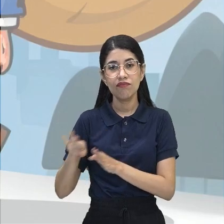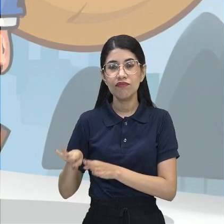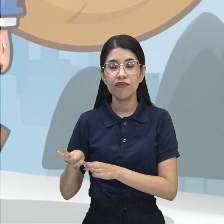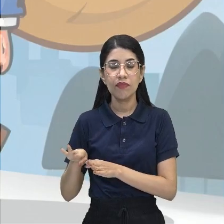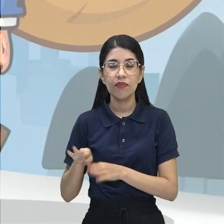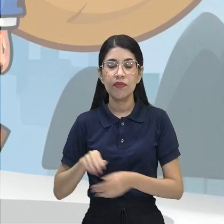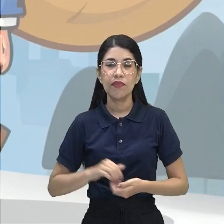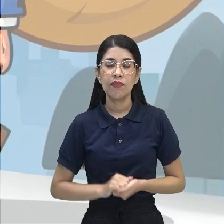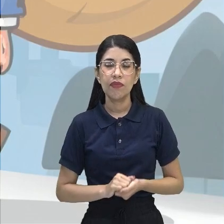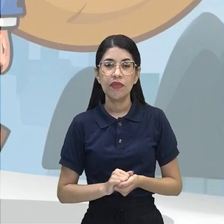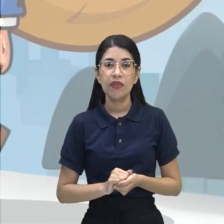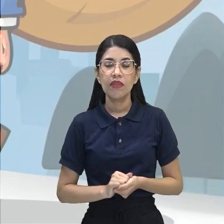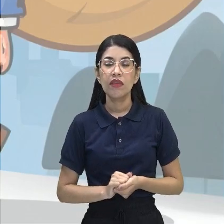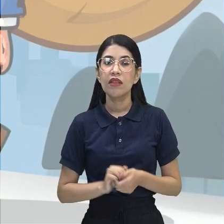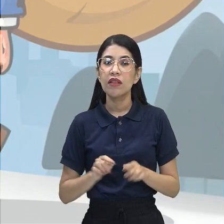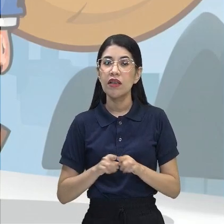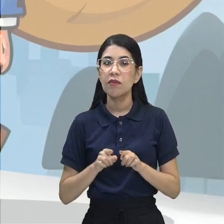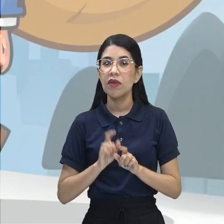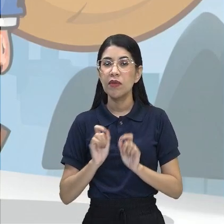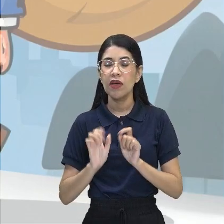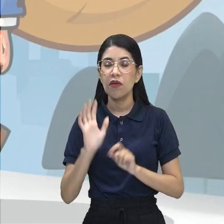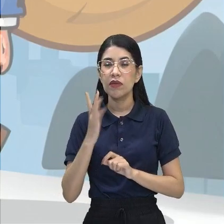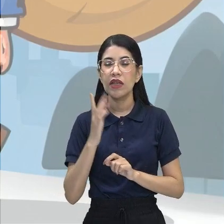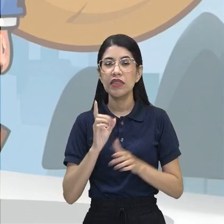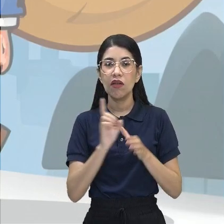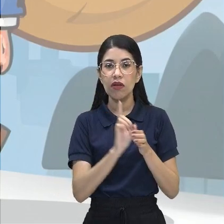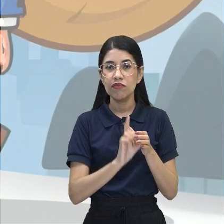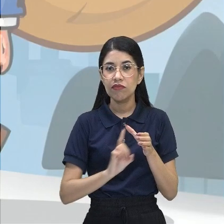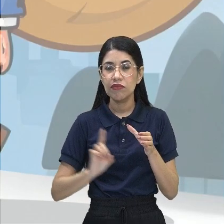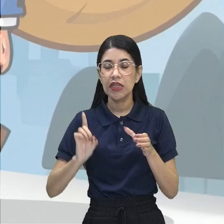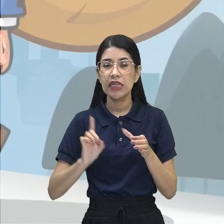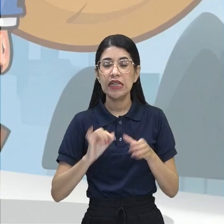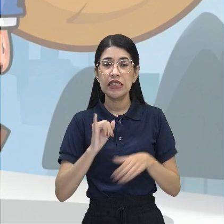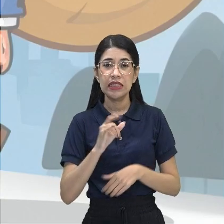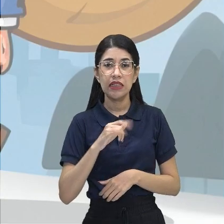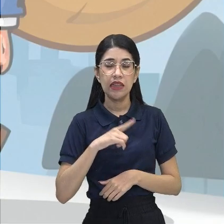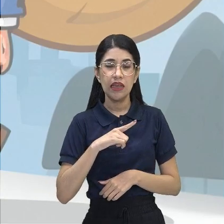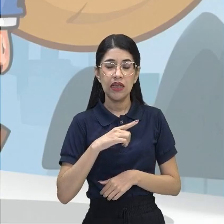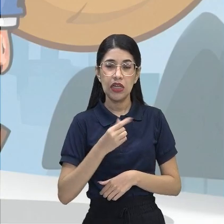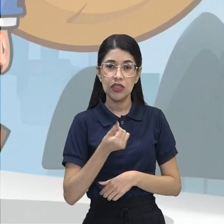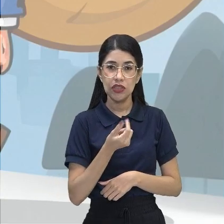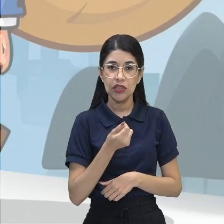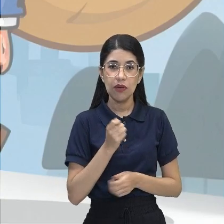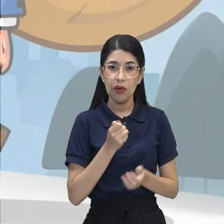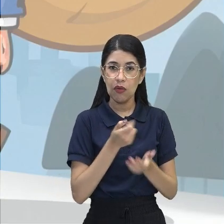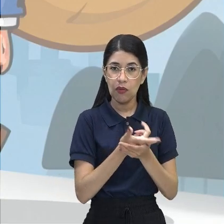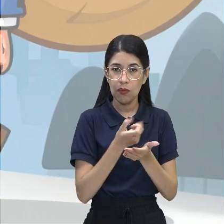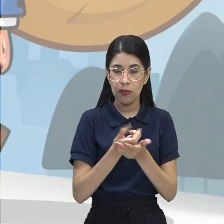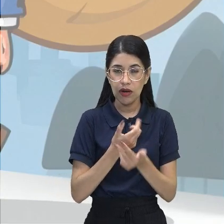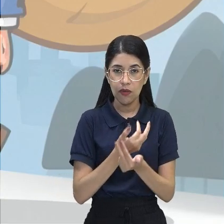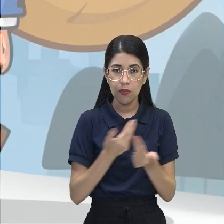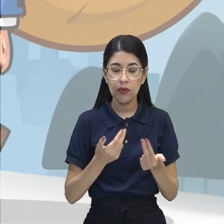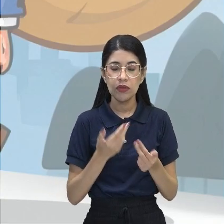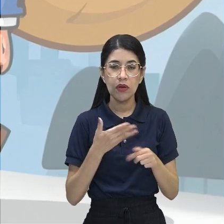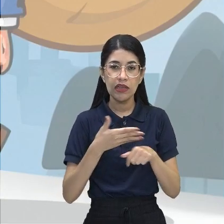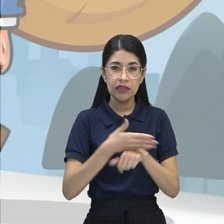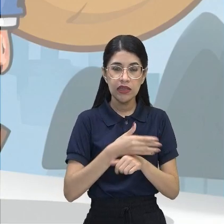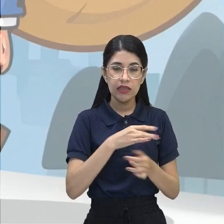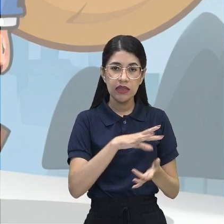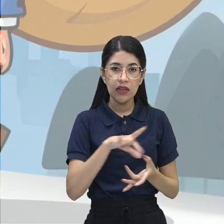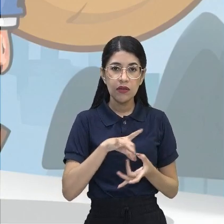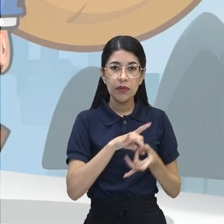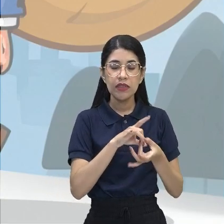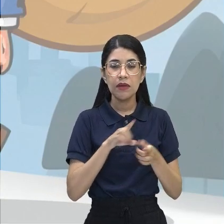Isso gera um cenário de exclusão, né? Quem tem dinheiro acessa esse mundo globalizado. Quem não tem,